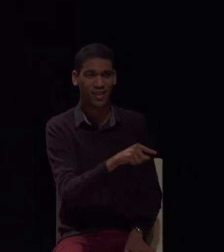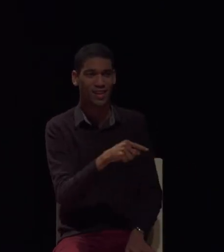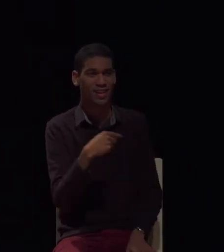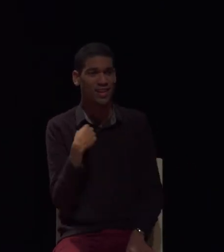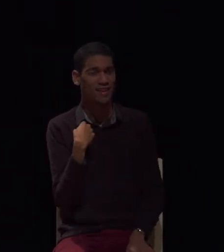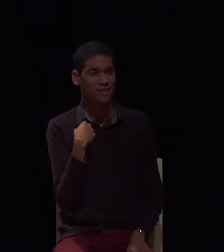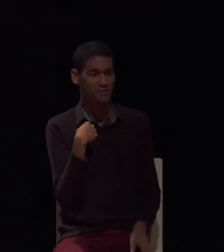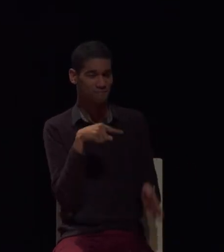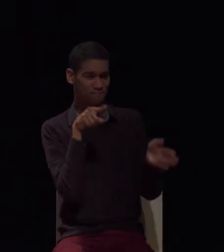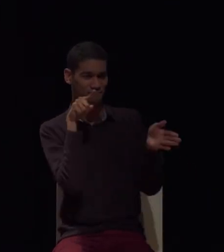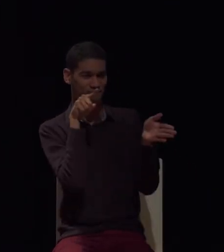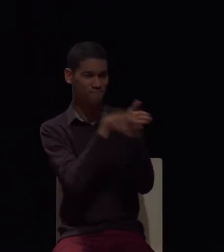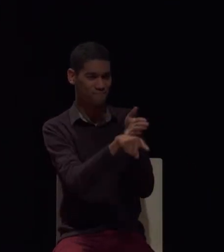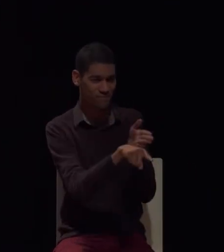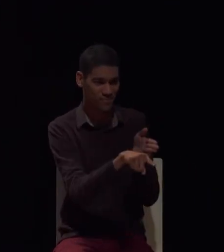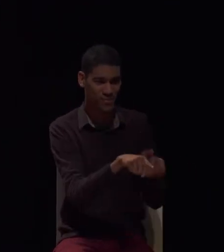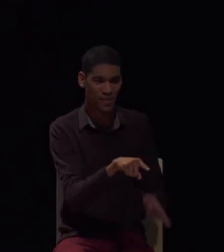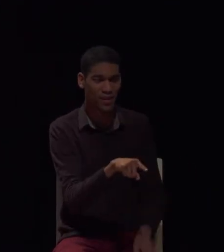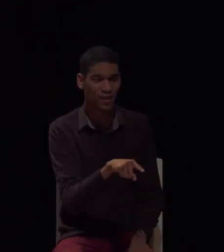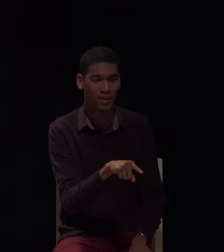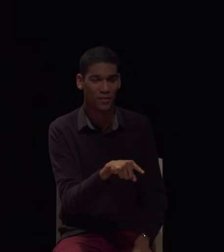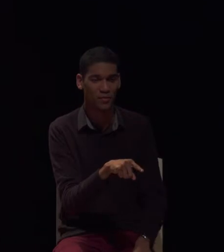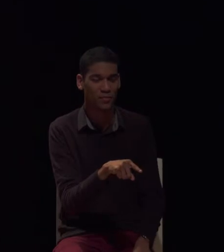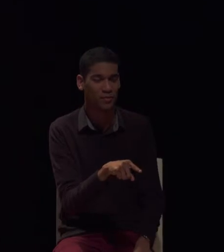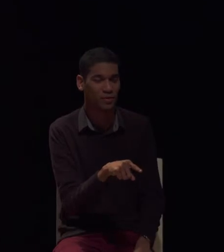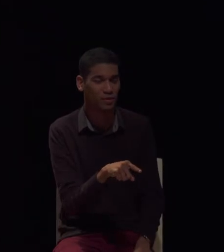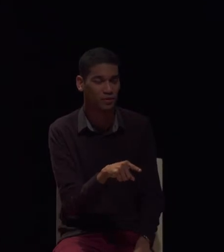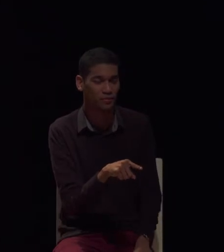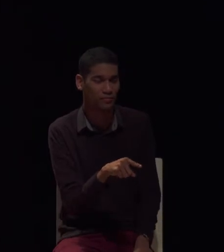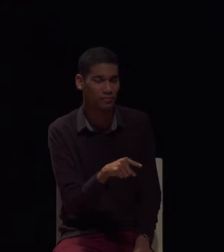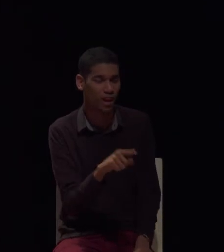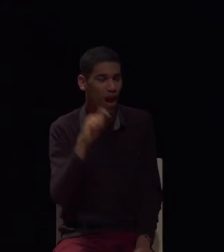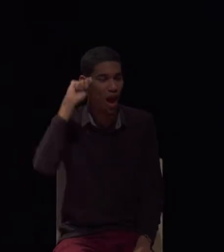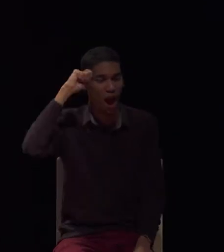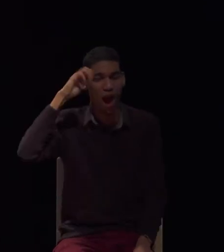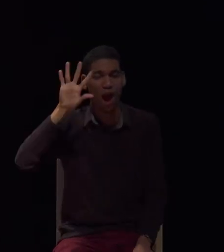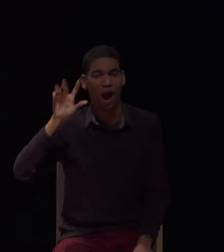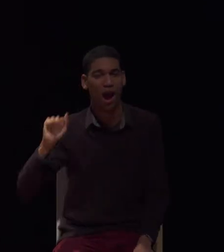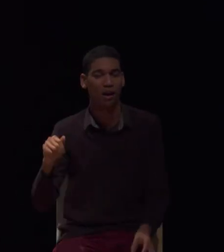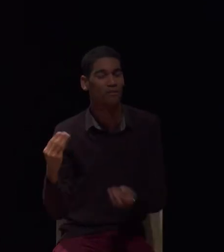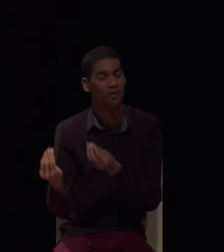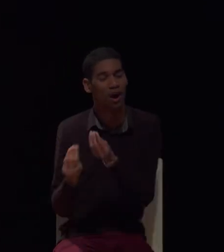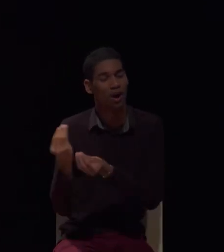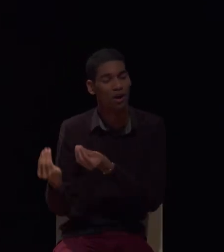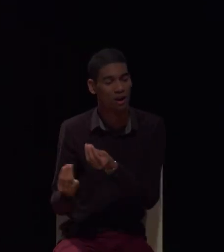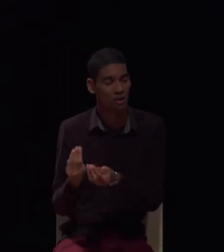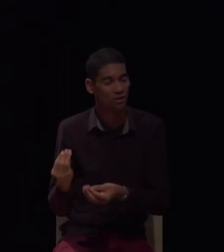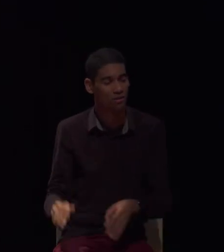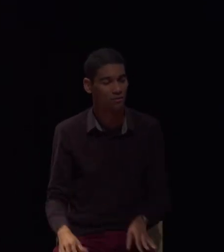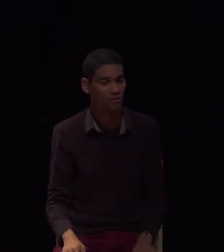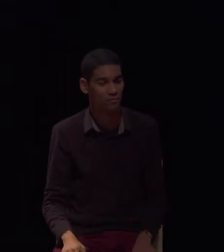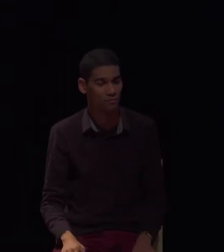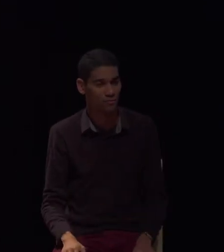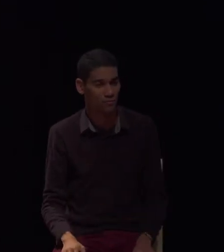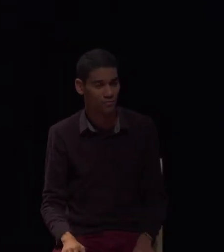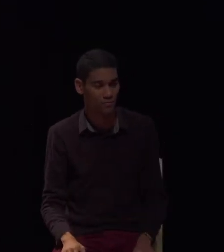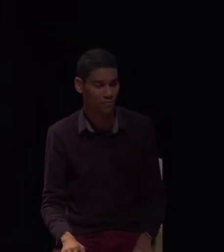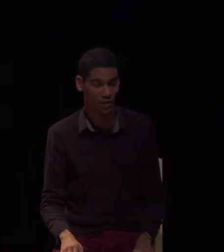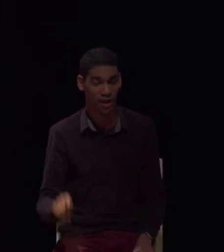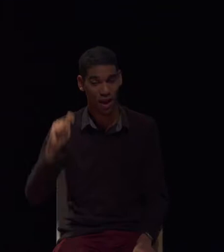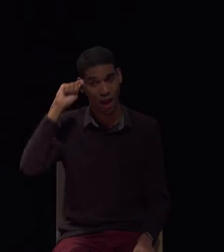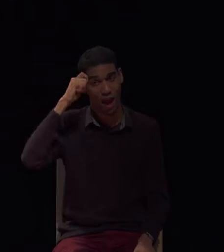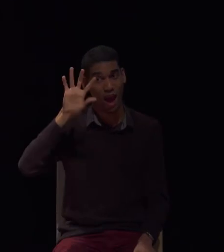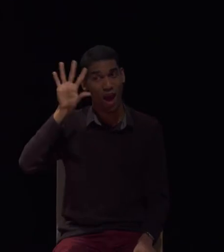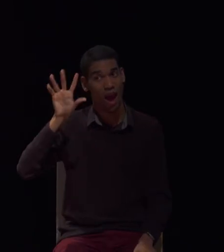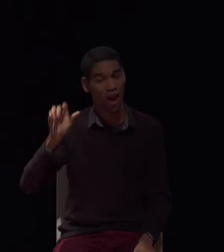perguntei como é que era como a áfrica e como é que a áfrica